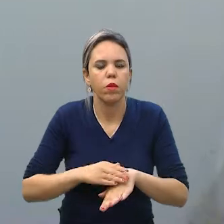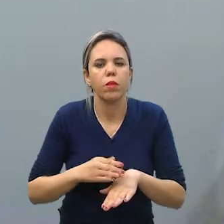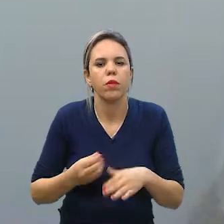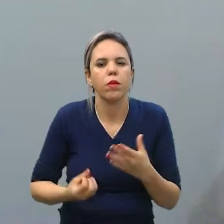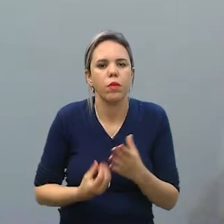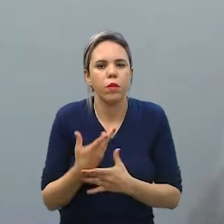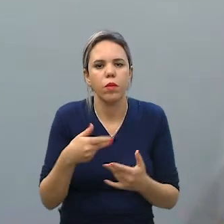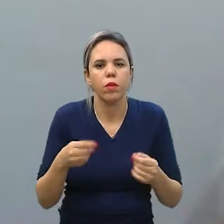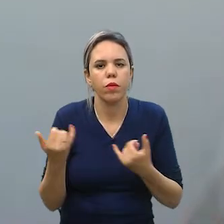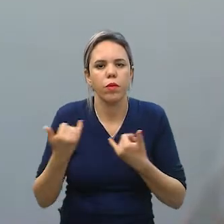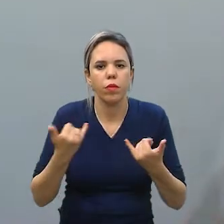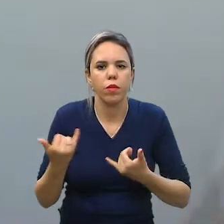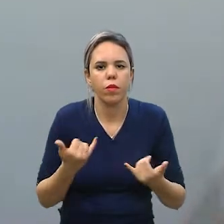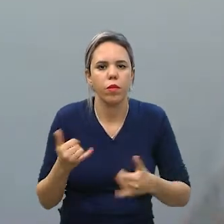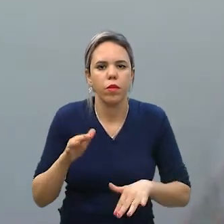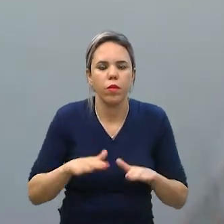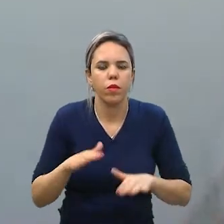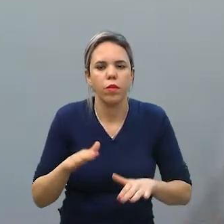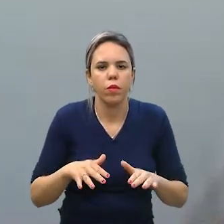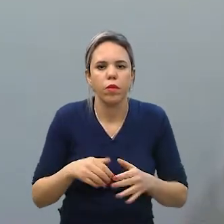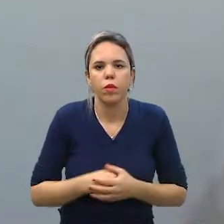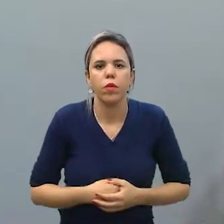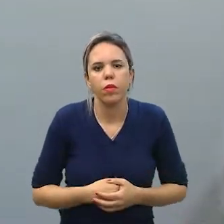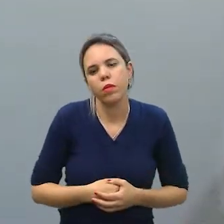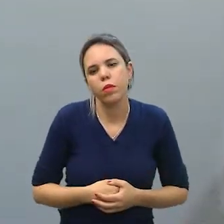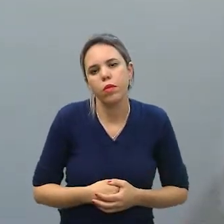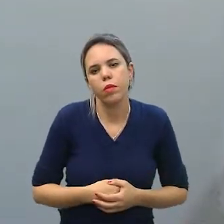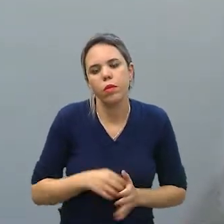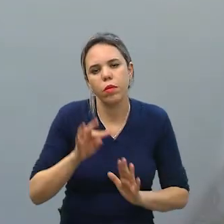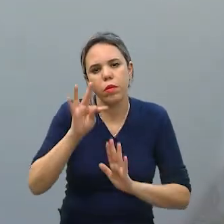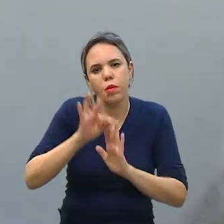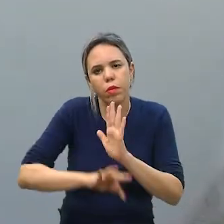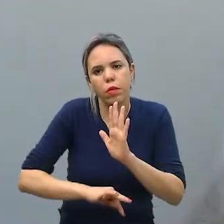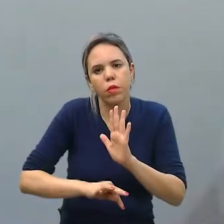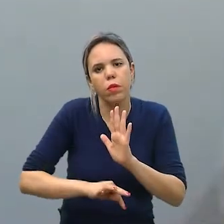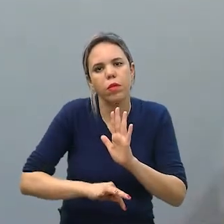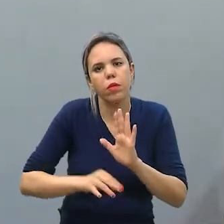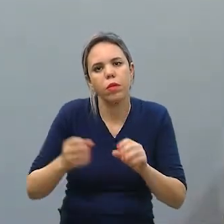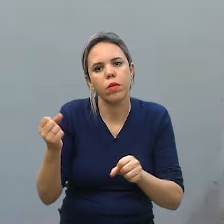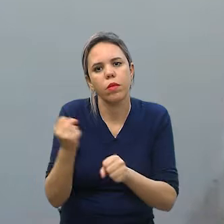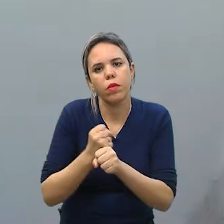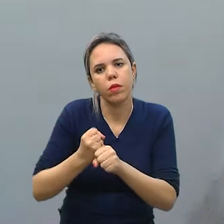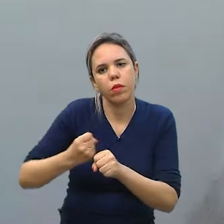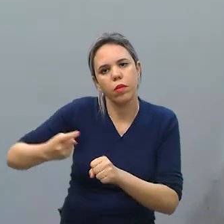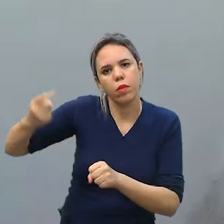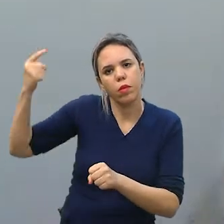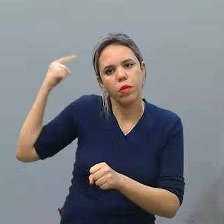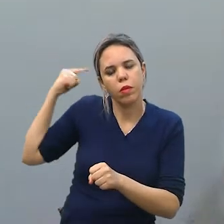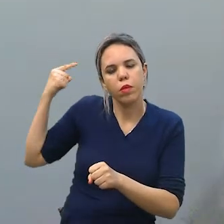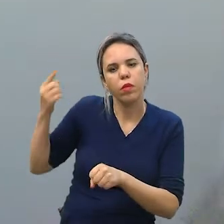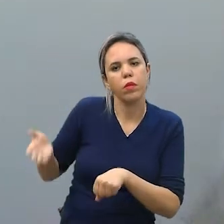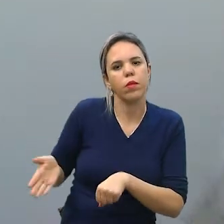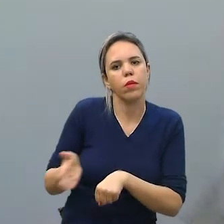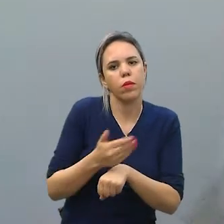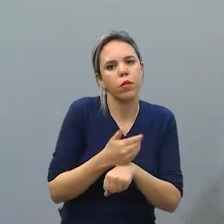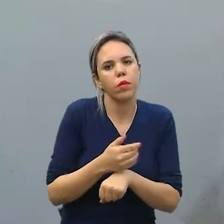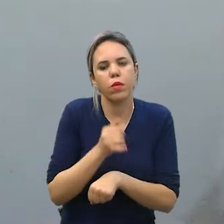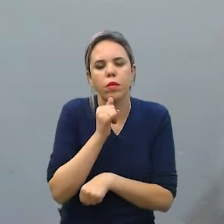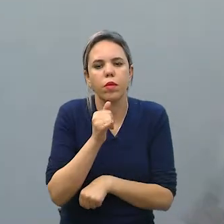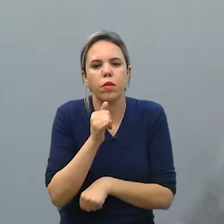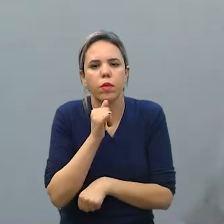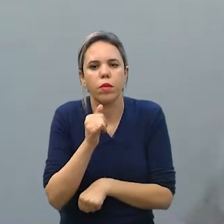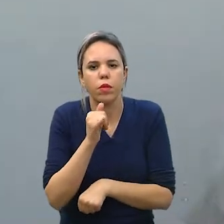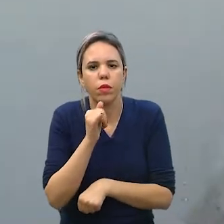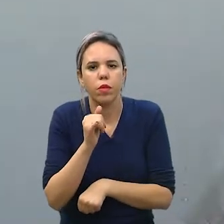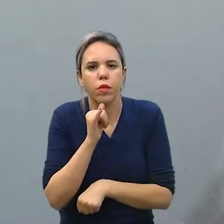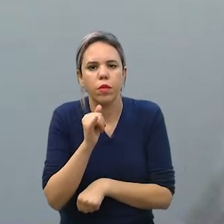contando alguma coisa para a gente. E, às vezes, esse texto ele veio de séculos antes, né? Como, por exemplo, a Carta